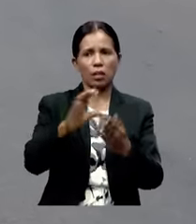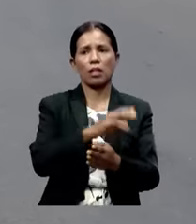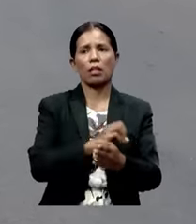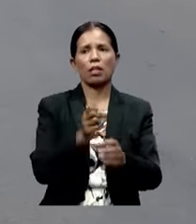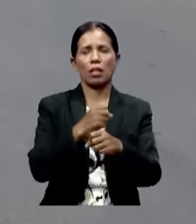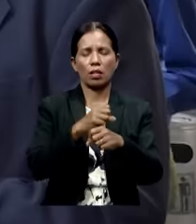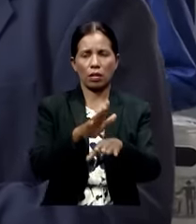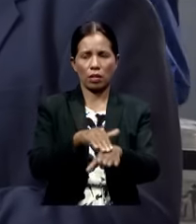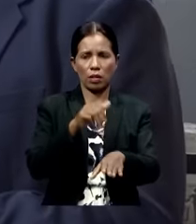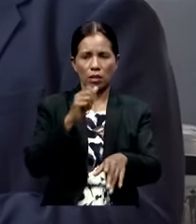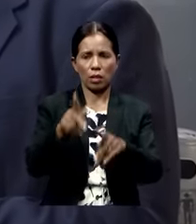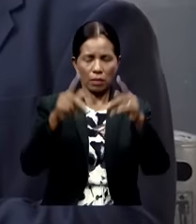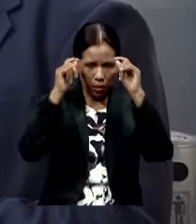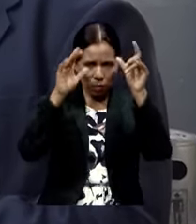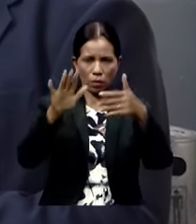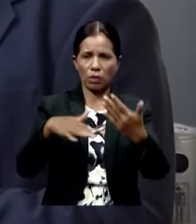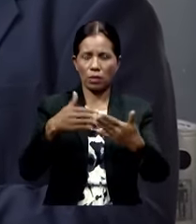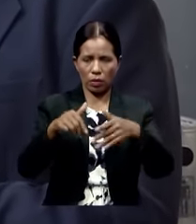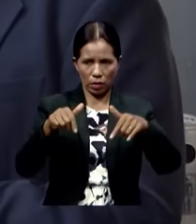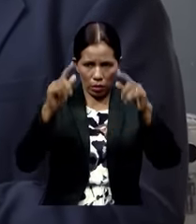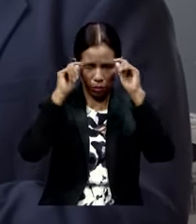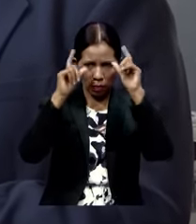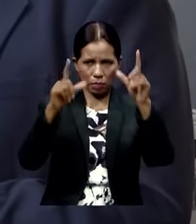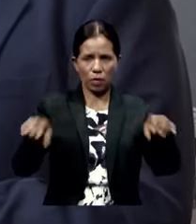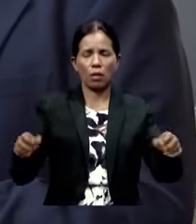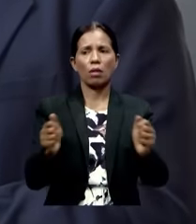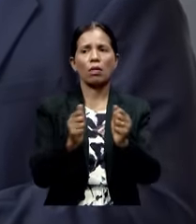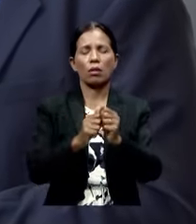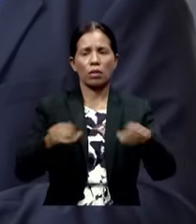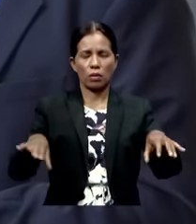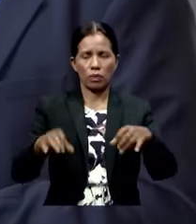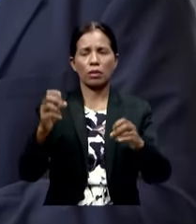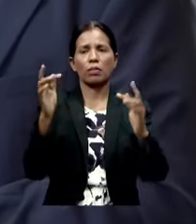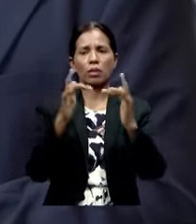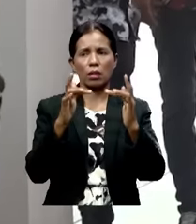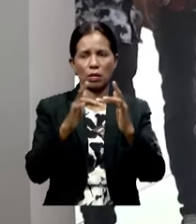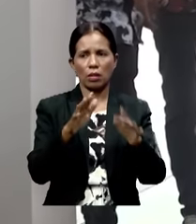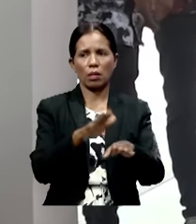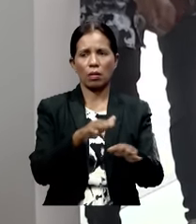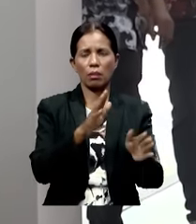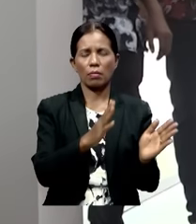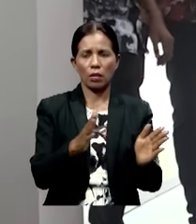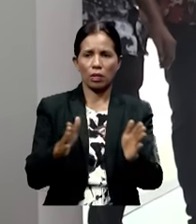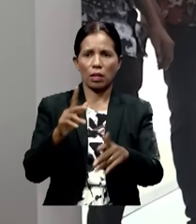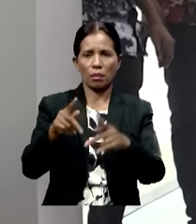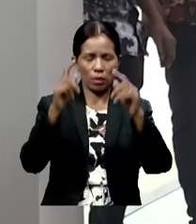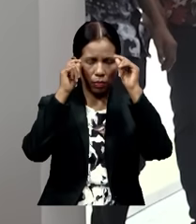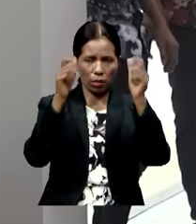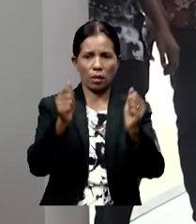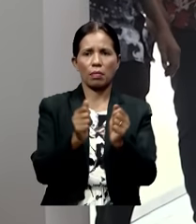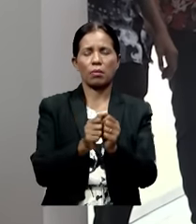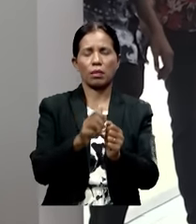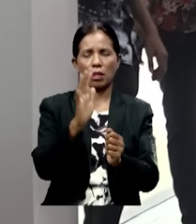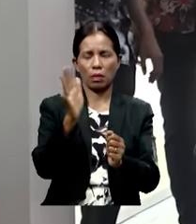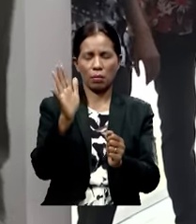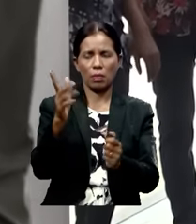ralou recrutamento para Timor-Oan, Roto e a Territorio Nacional ou sistema online. E o processo de recrutamento, né, Timor-Oan Bessi Crihun